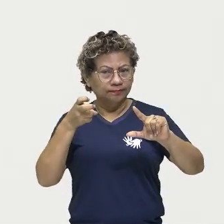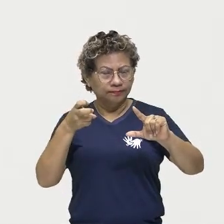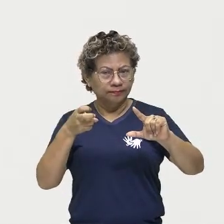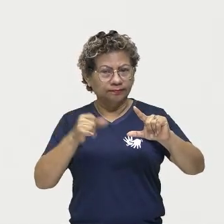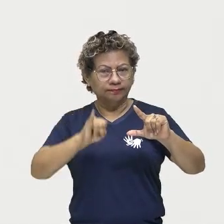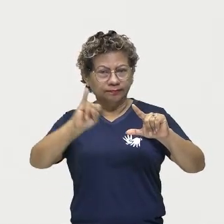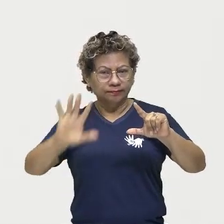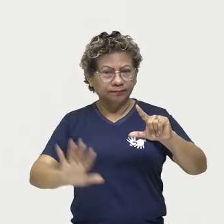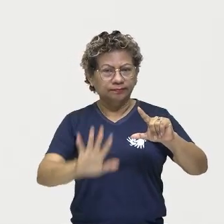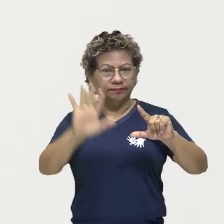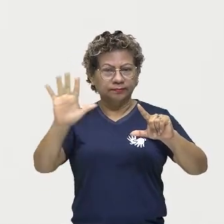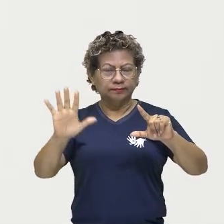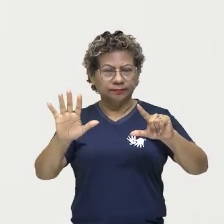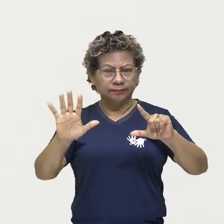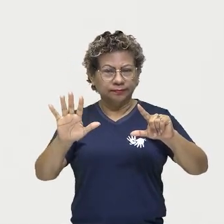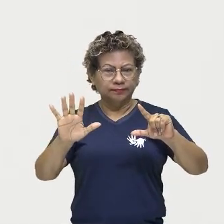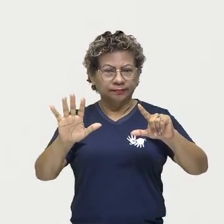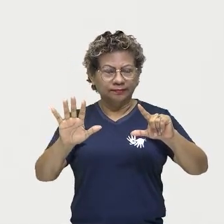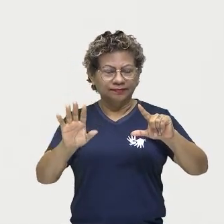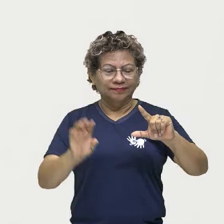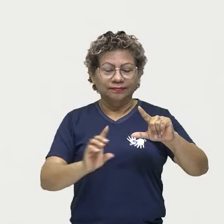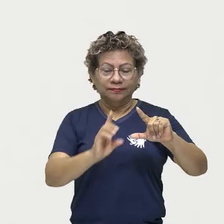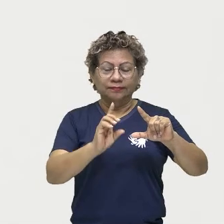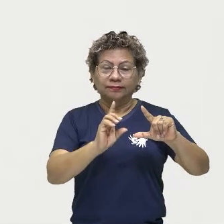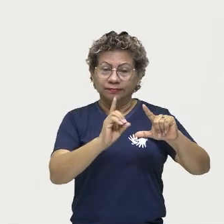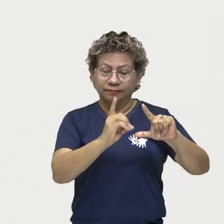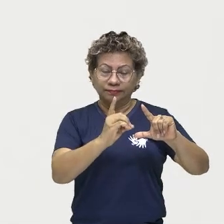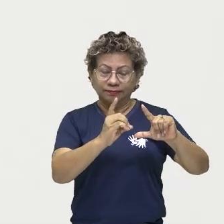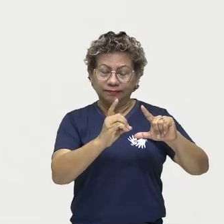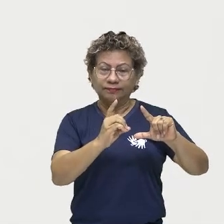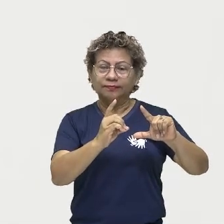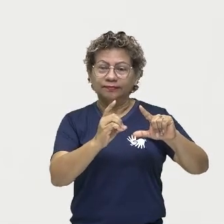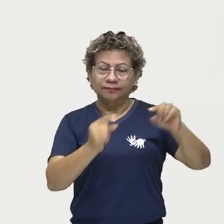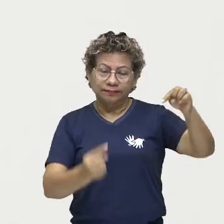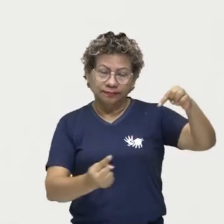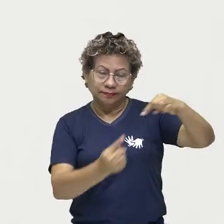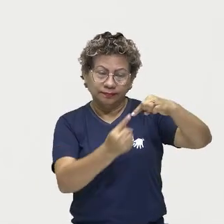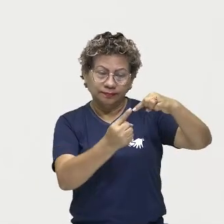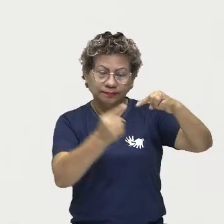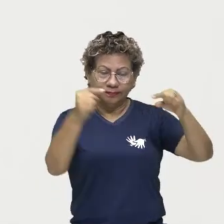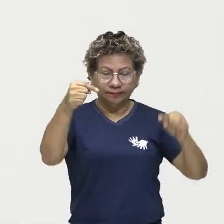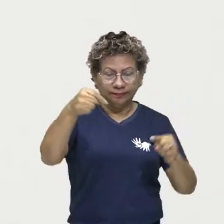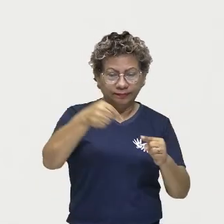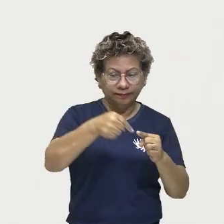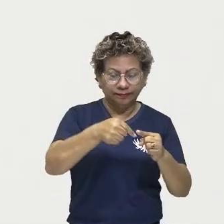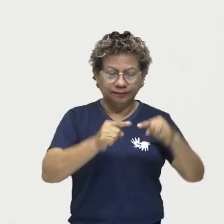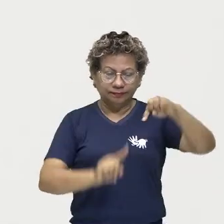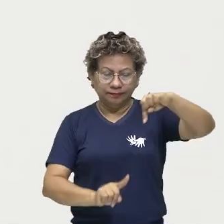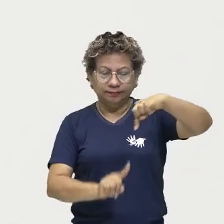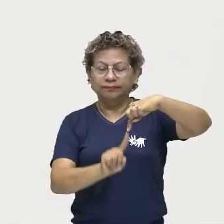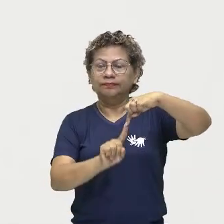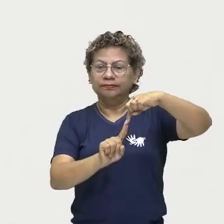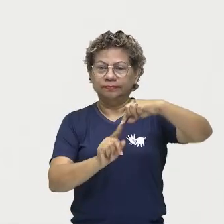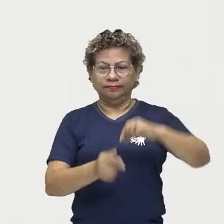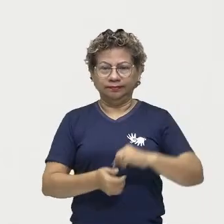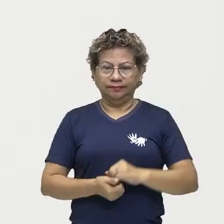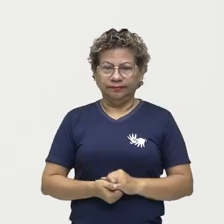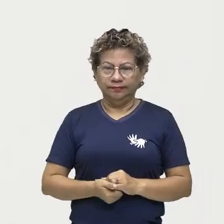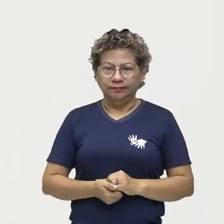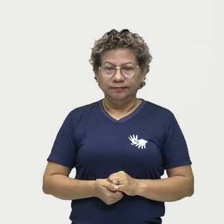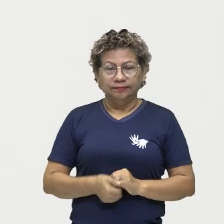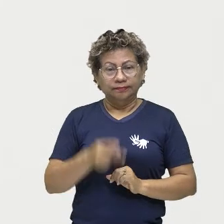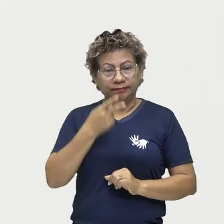figura que o ponto D é o encontro dessas medianas. Esse ponto é denominado